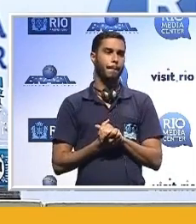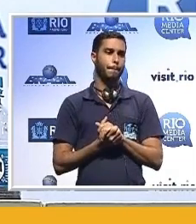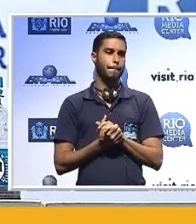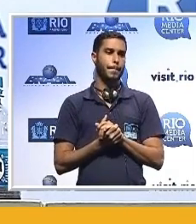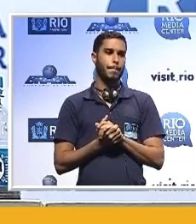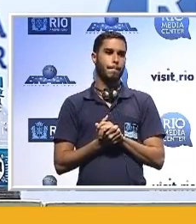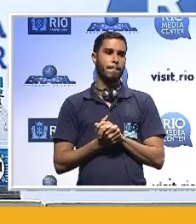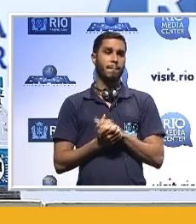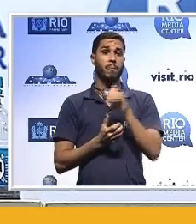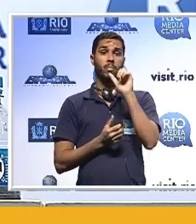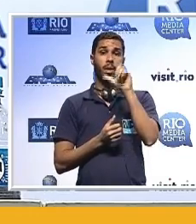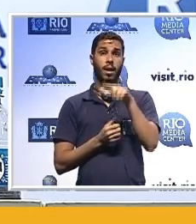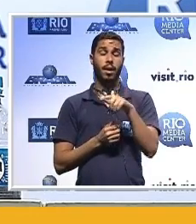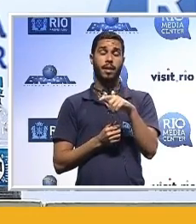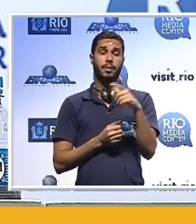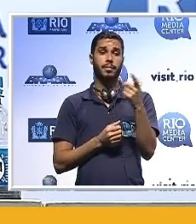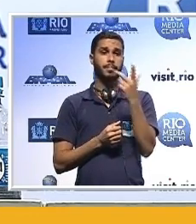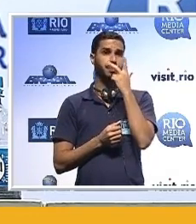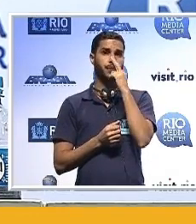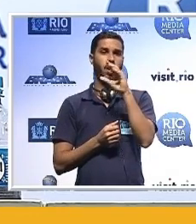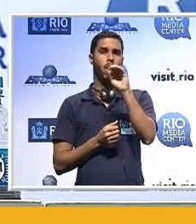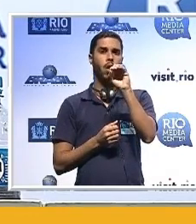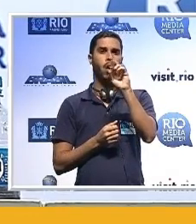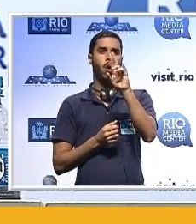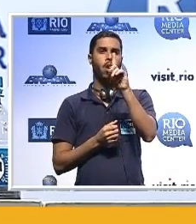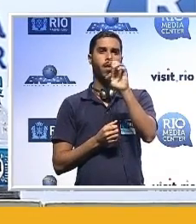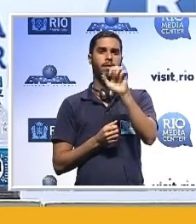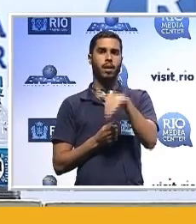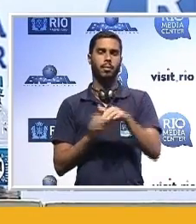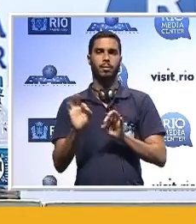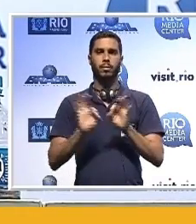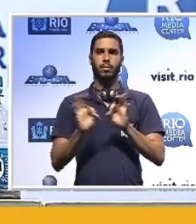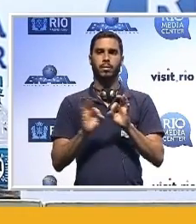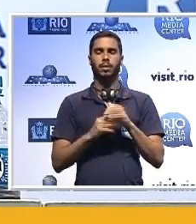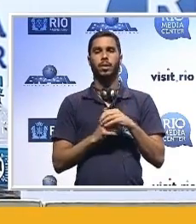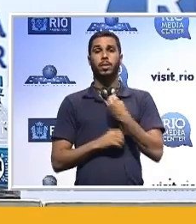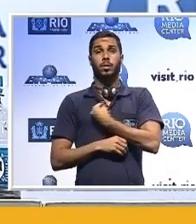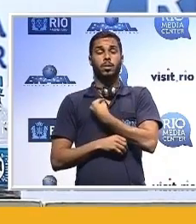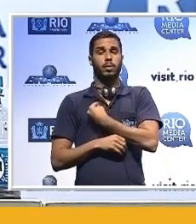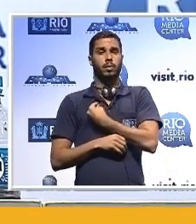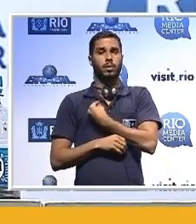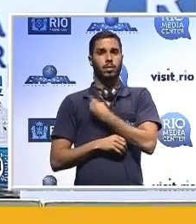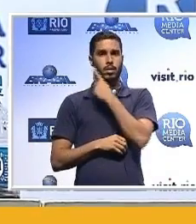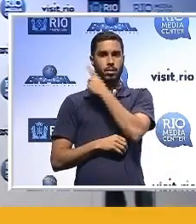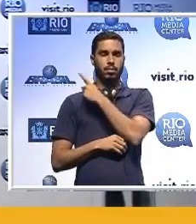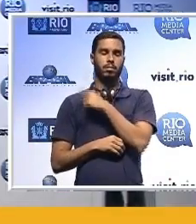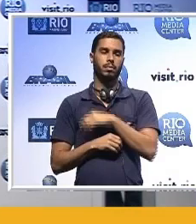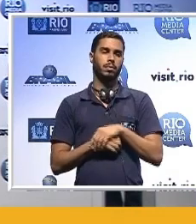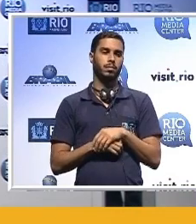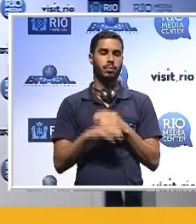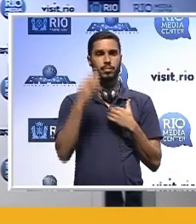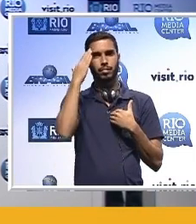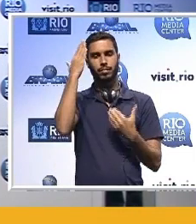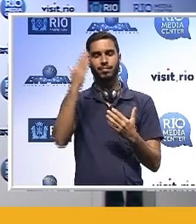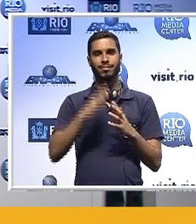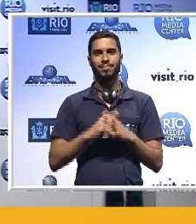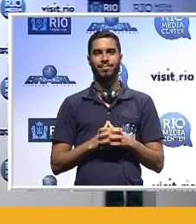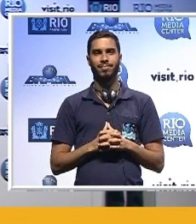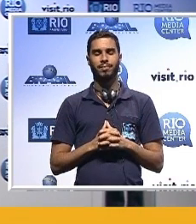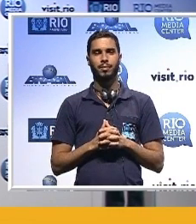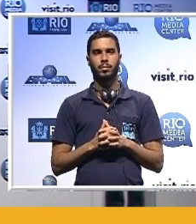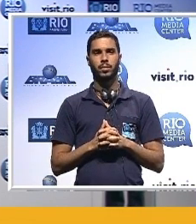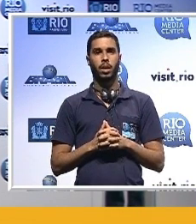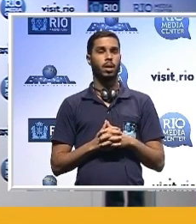É uma questão de ordem lá, como se diz lá no Ministério do Turismo. Obrigado, hein? Por favor.